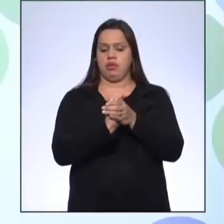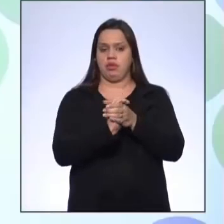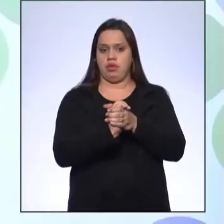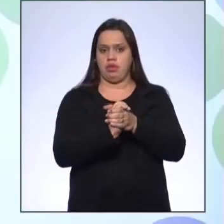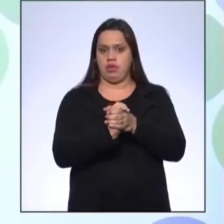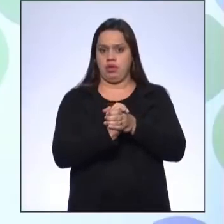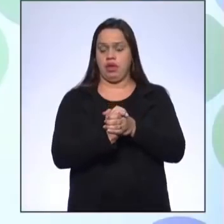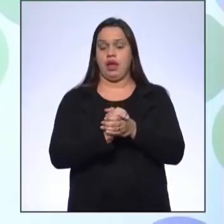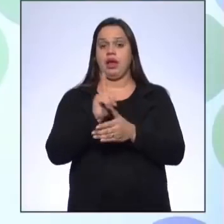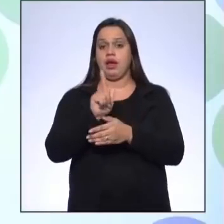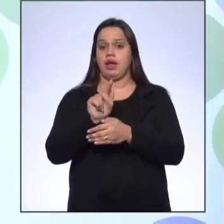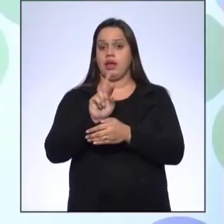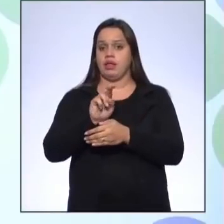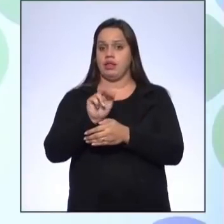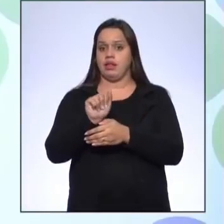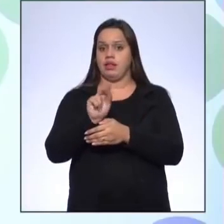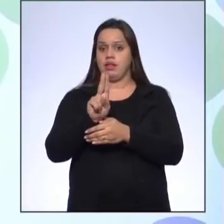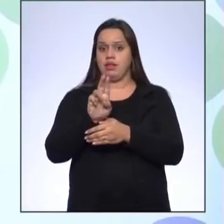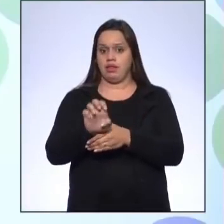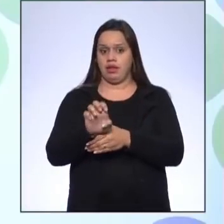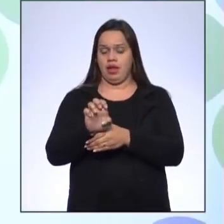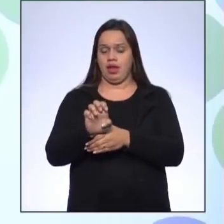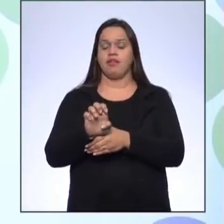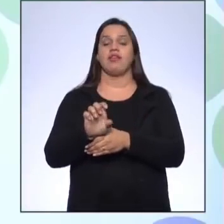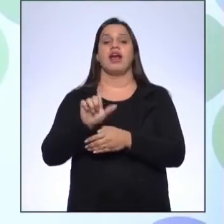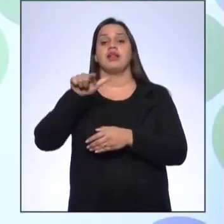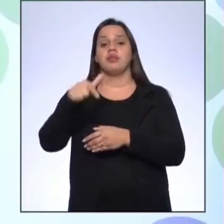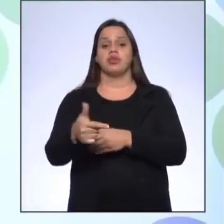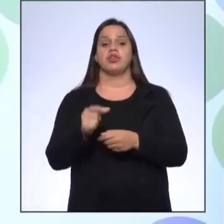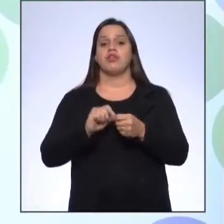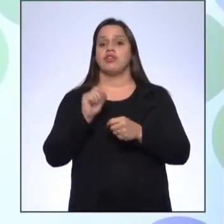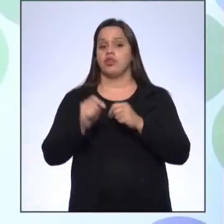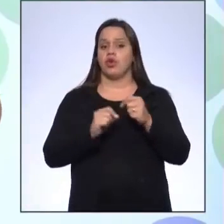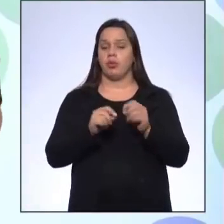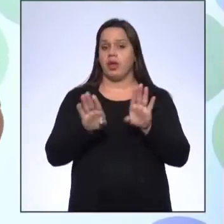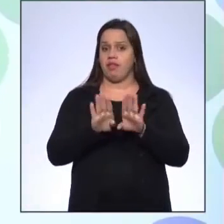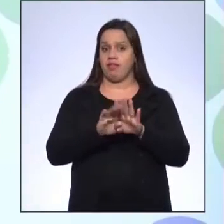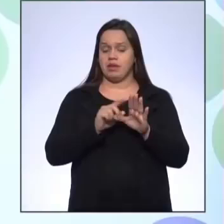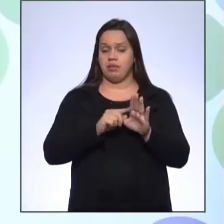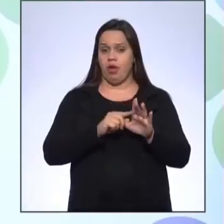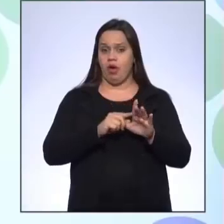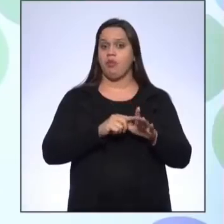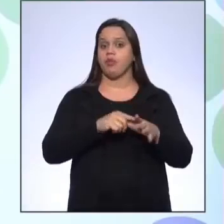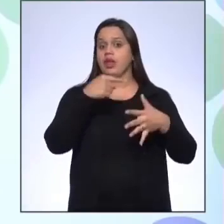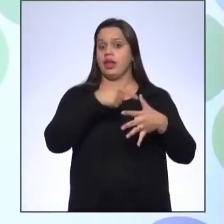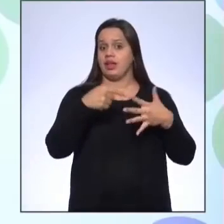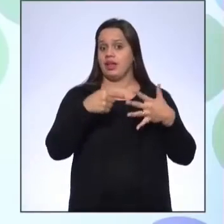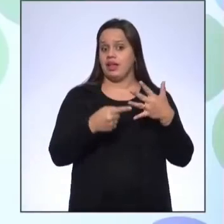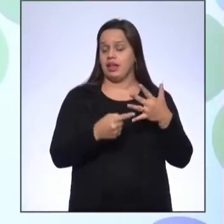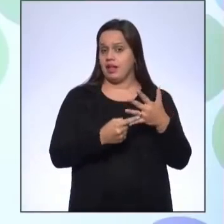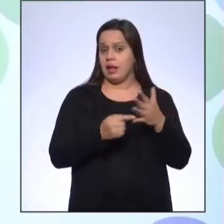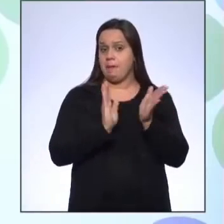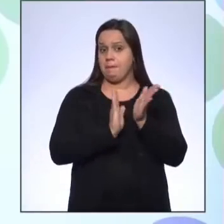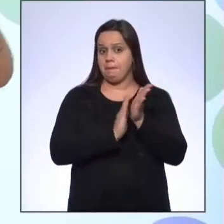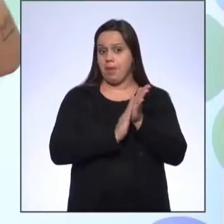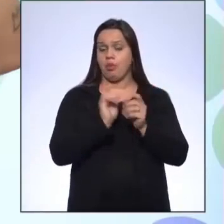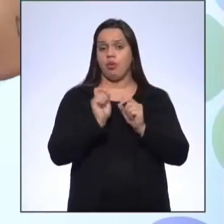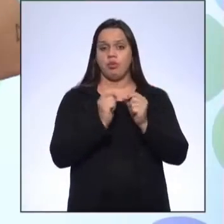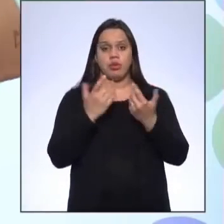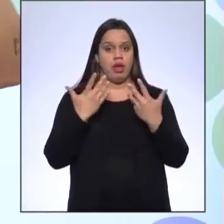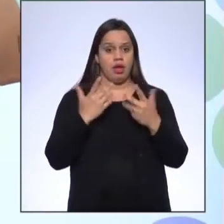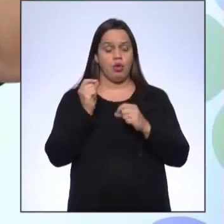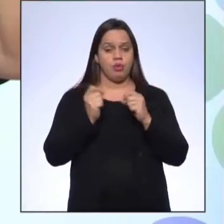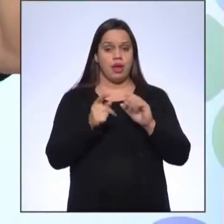concha. Na segunda palma da nossa escalinha, a gente vai fazer uma escalinha de palmas, a gente chama de palma estrela. A